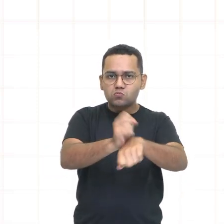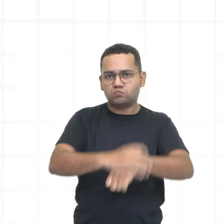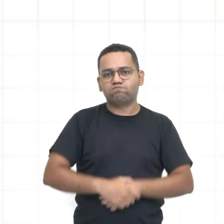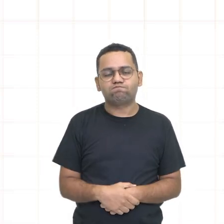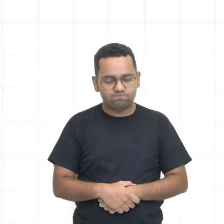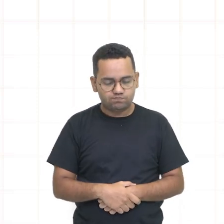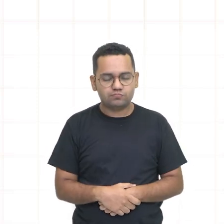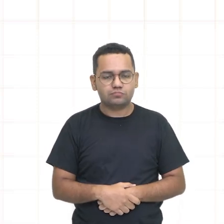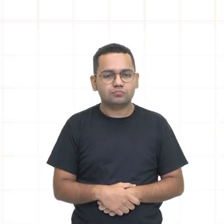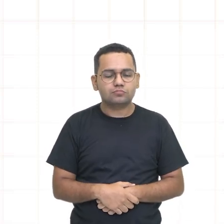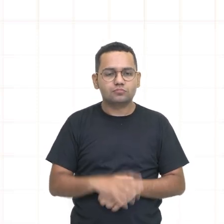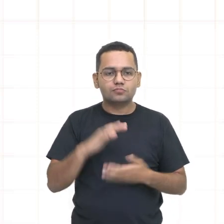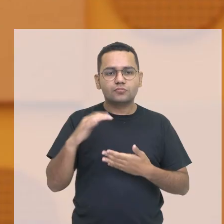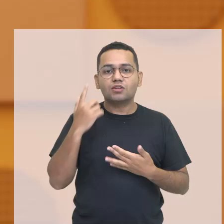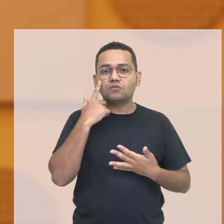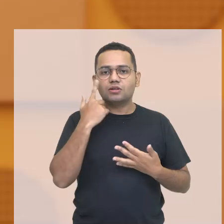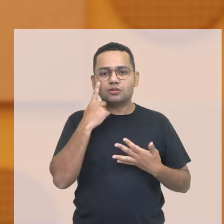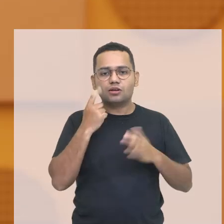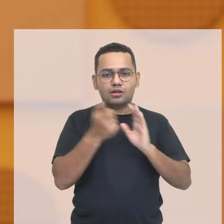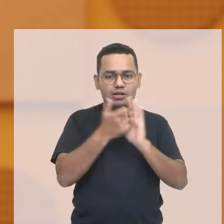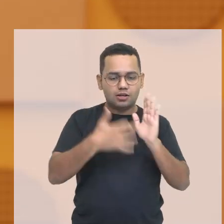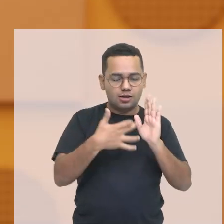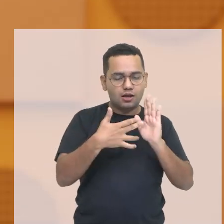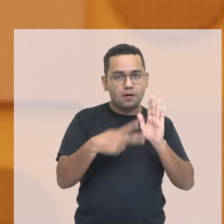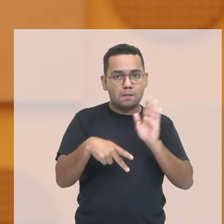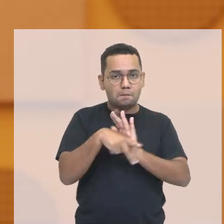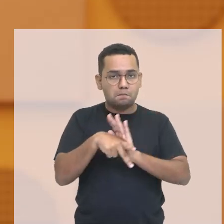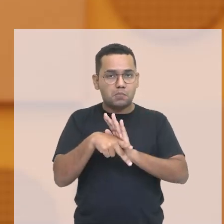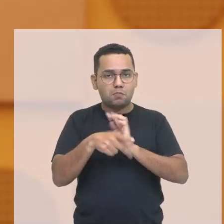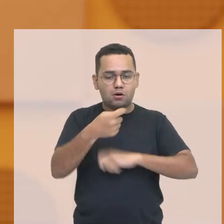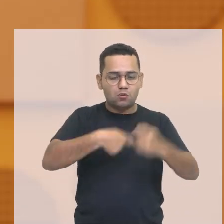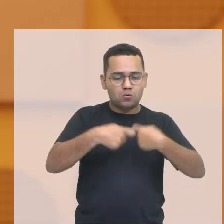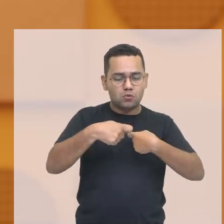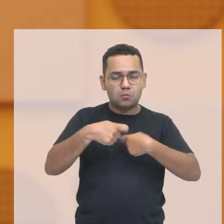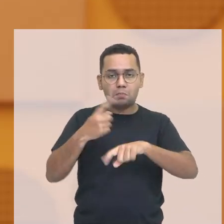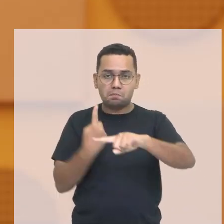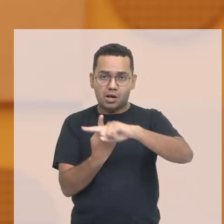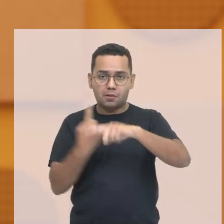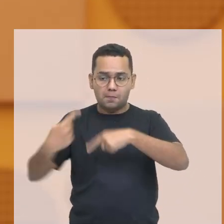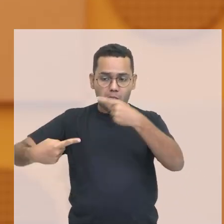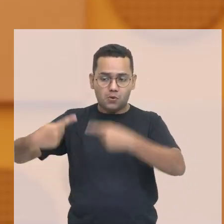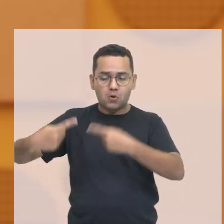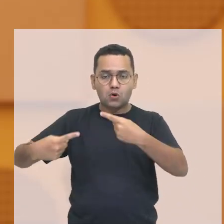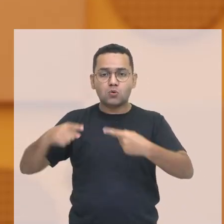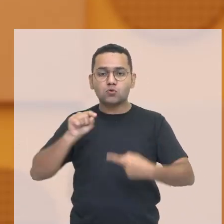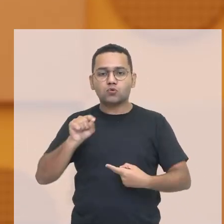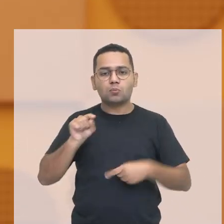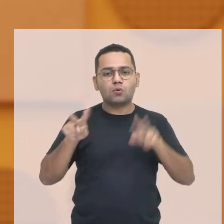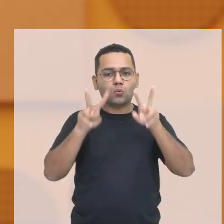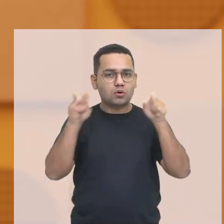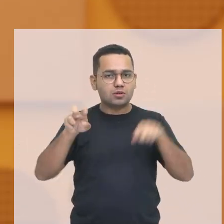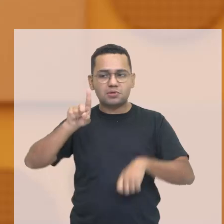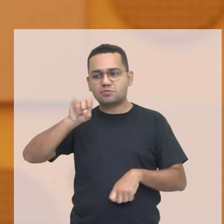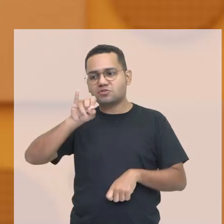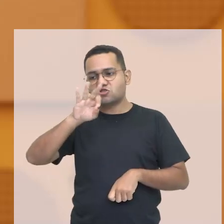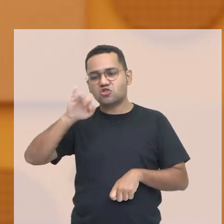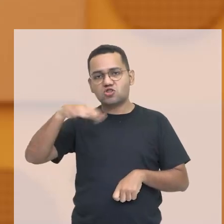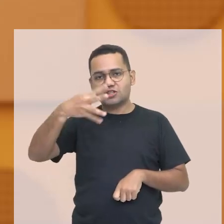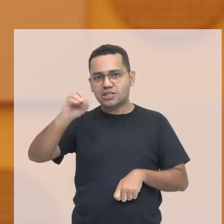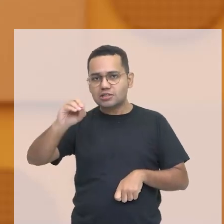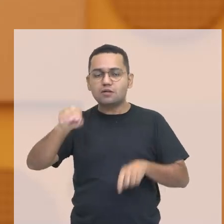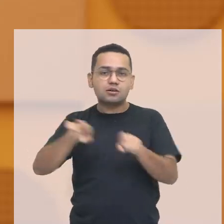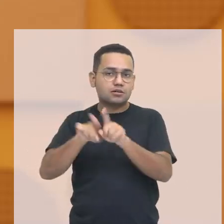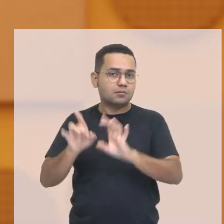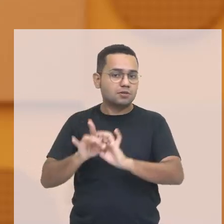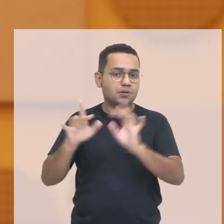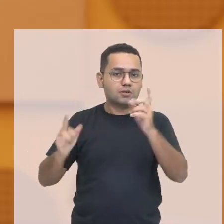aí características tanto políticas quanto econômicas quando se fala desse processo de distensão e abertura política. Mas não para